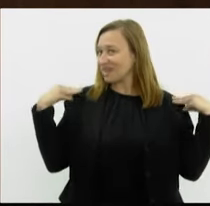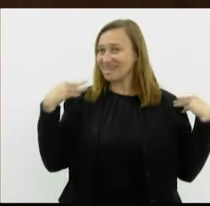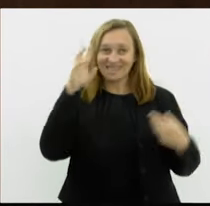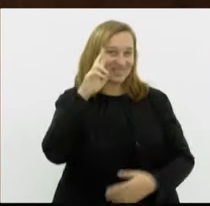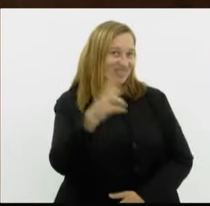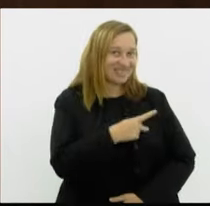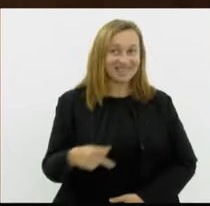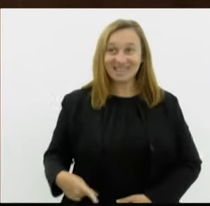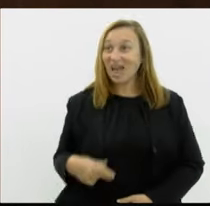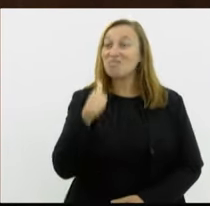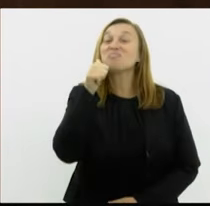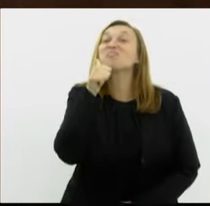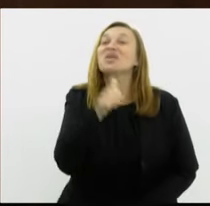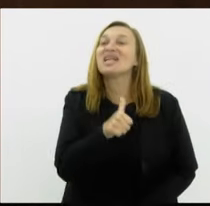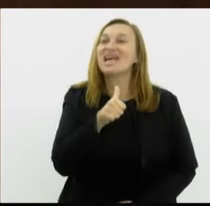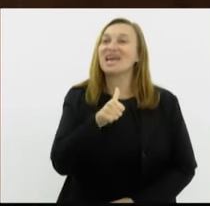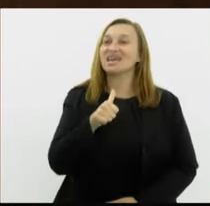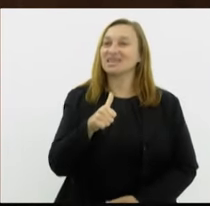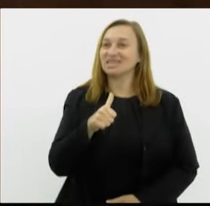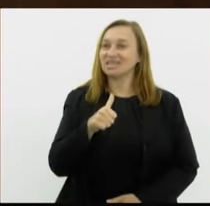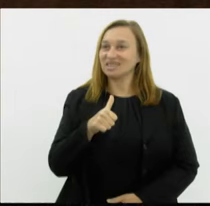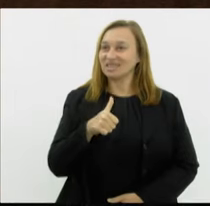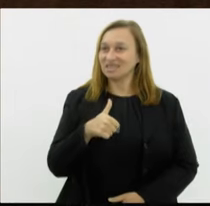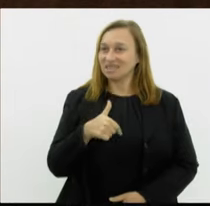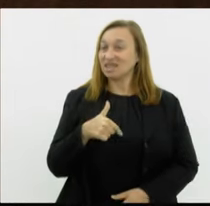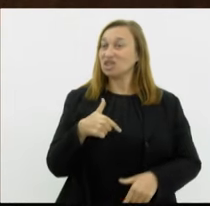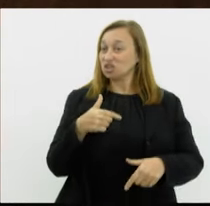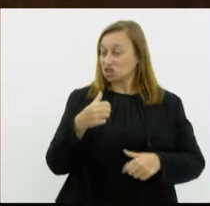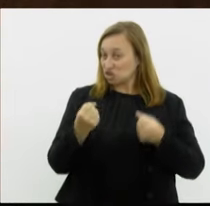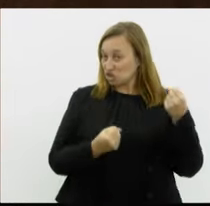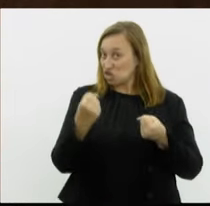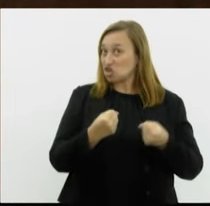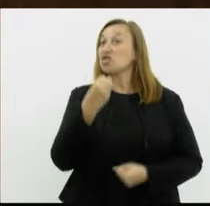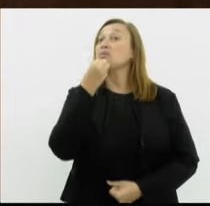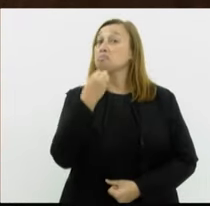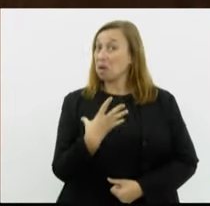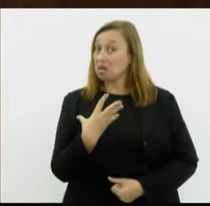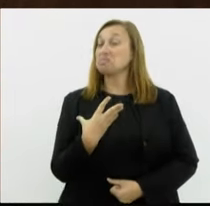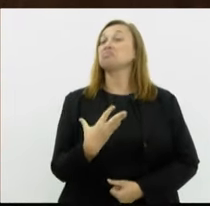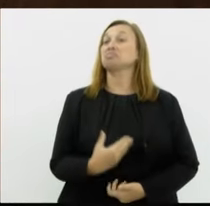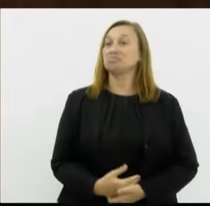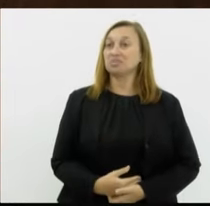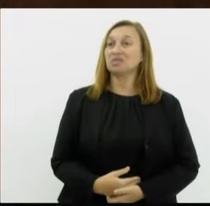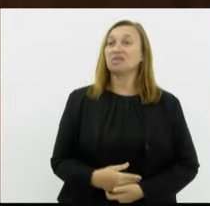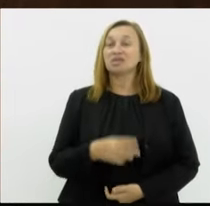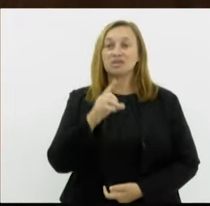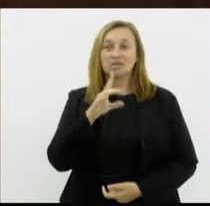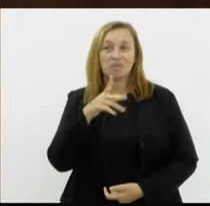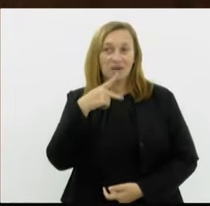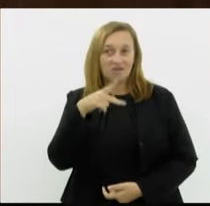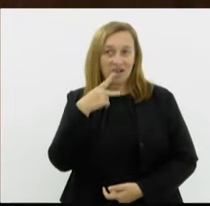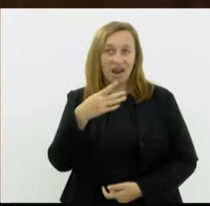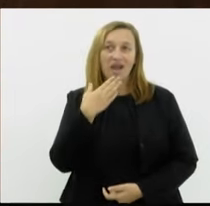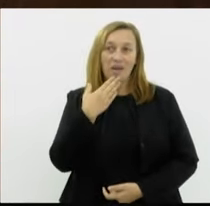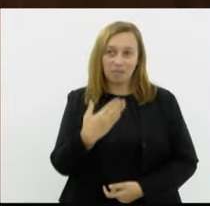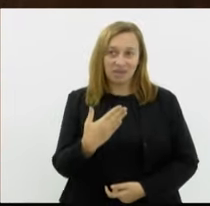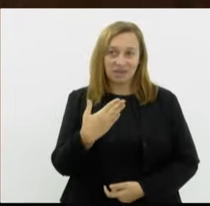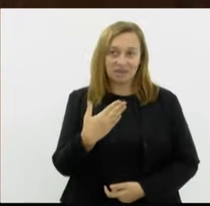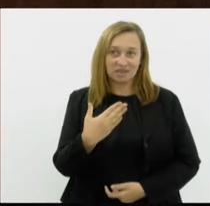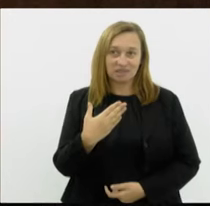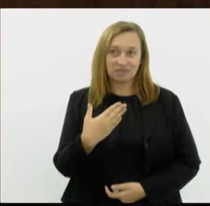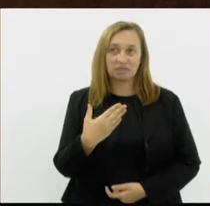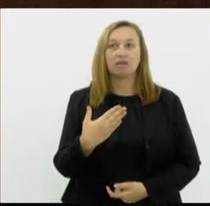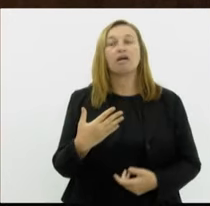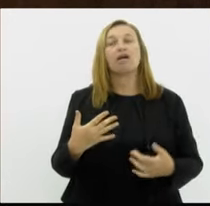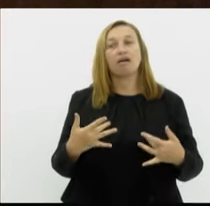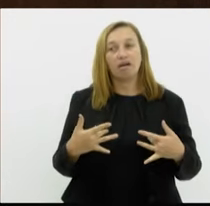presidente. É emprego garantido, dirigindo para mim, dirige muito bem. Então, é só para engrossar o caldo aqui e pedir a consideração